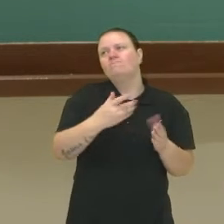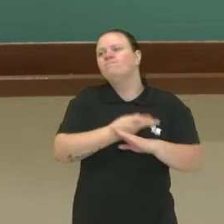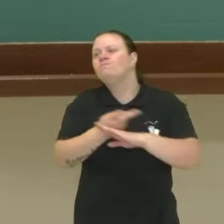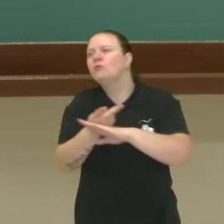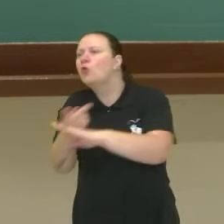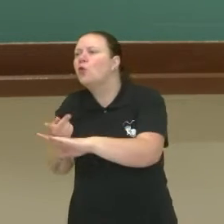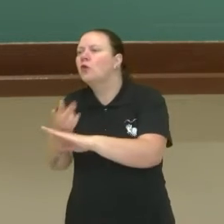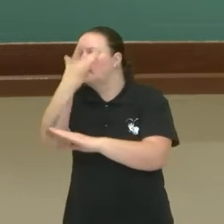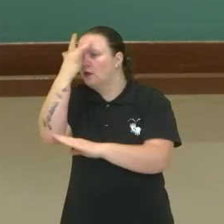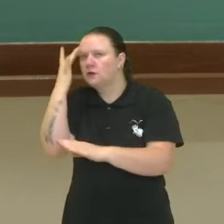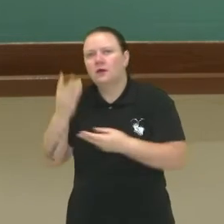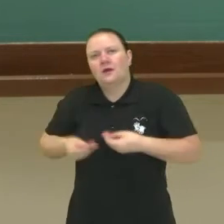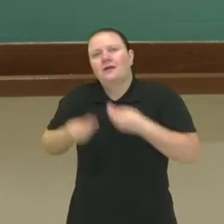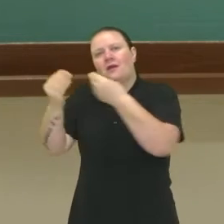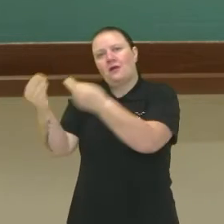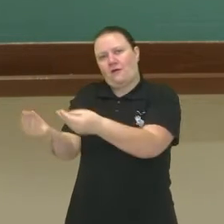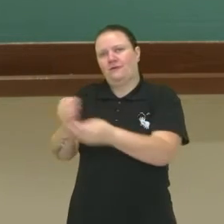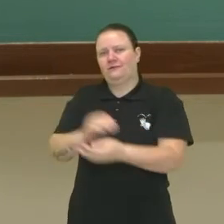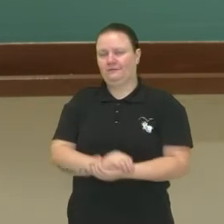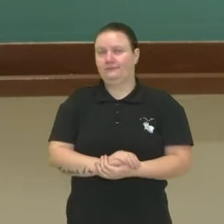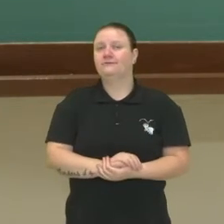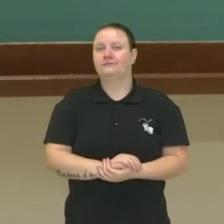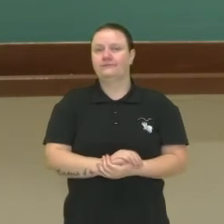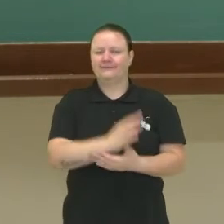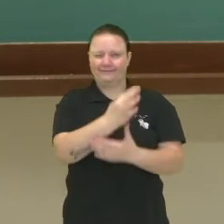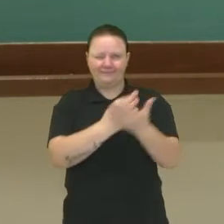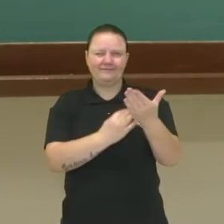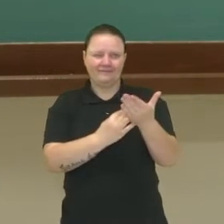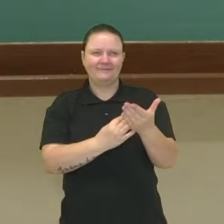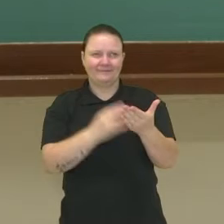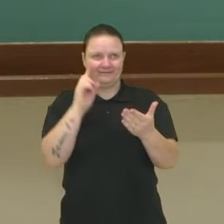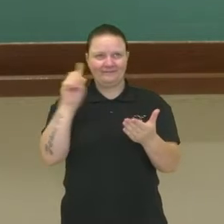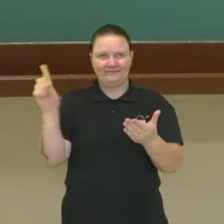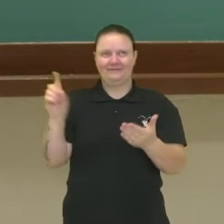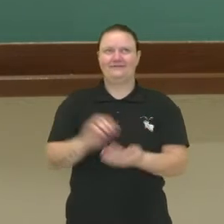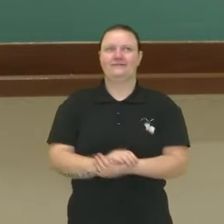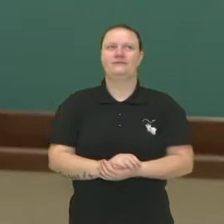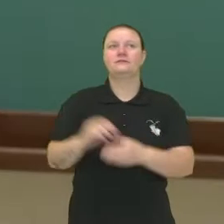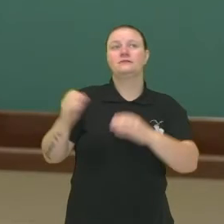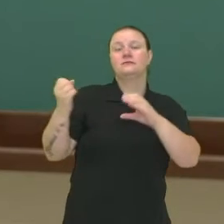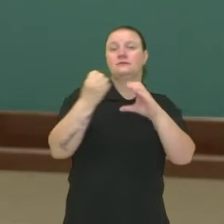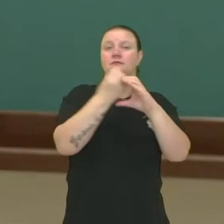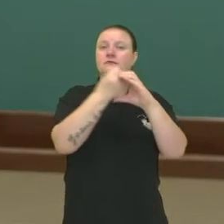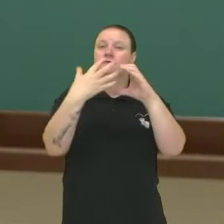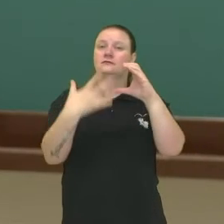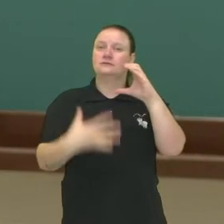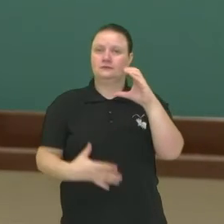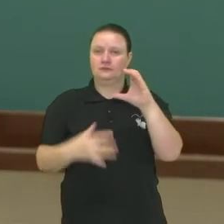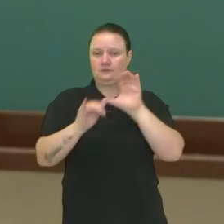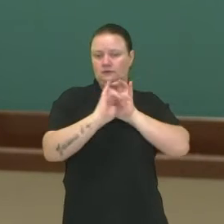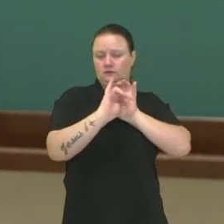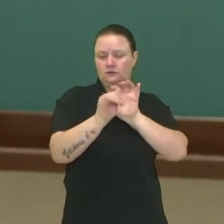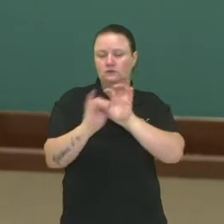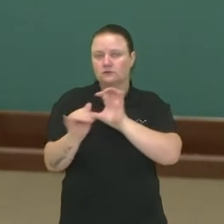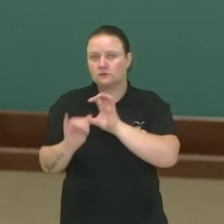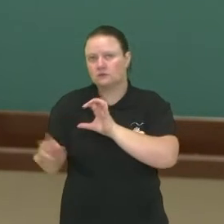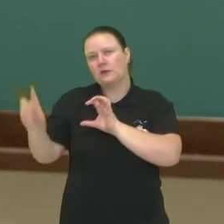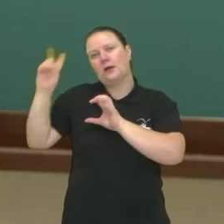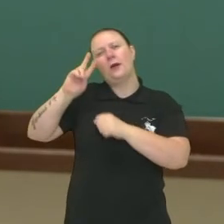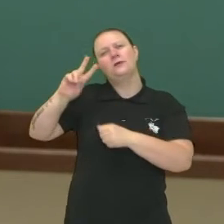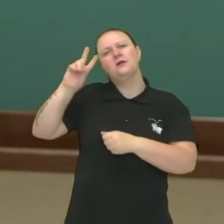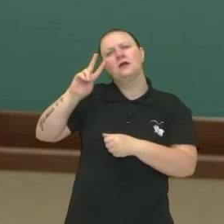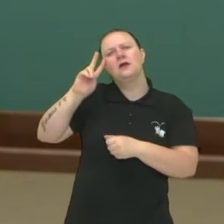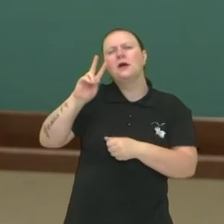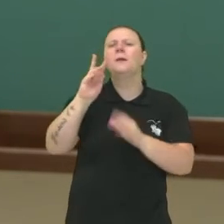assim, aqui seguimos com o texto. Vamos acompanhar as características do conto para você rememorar